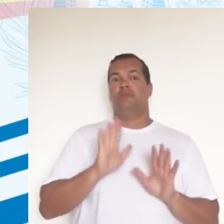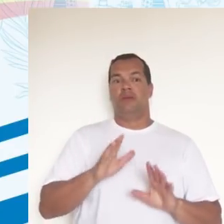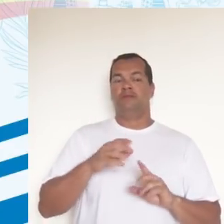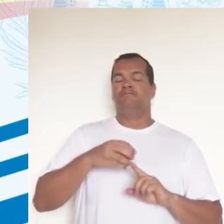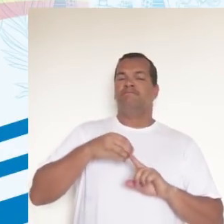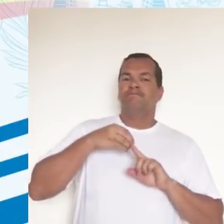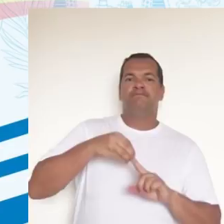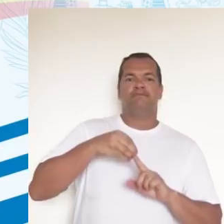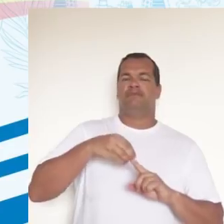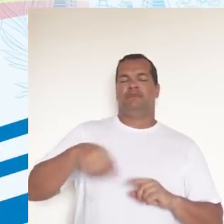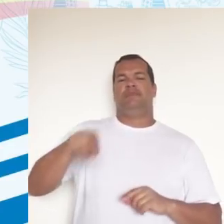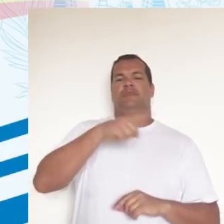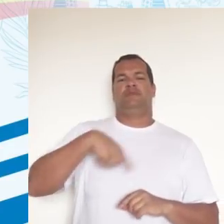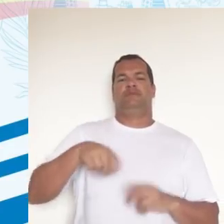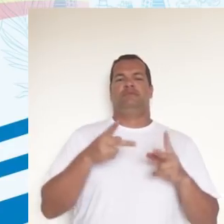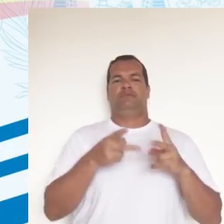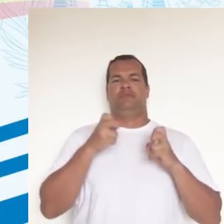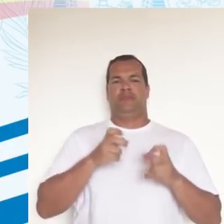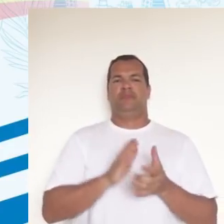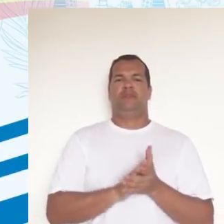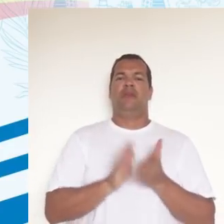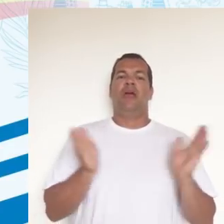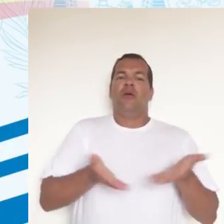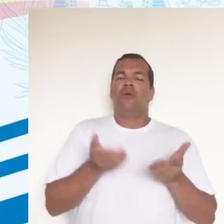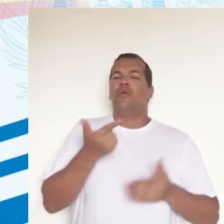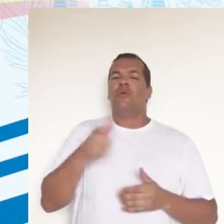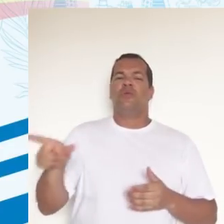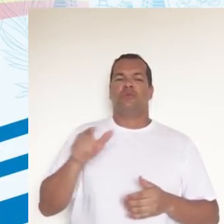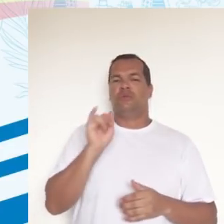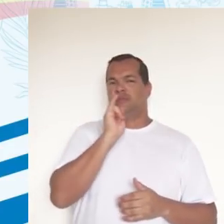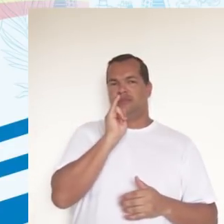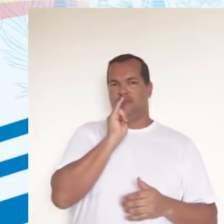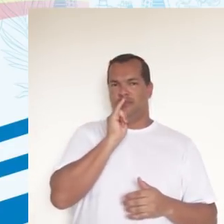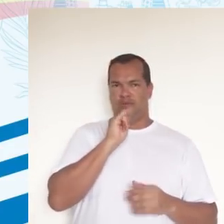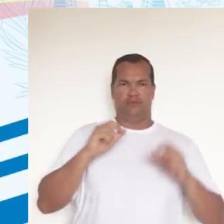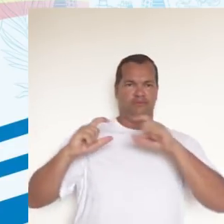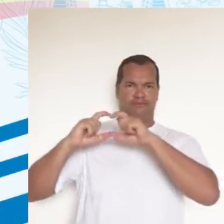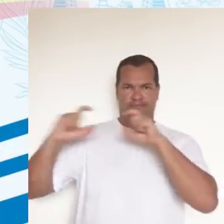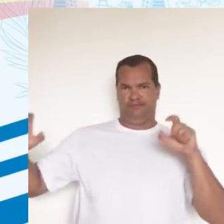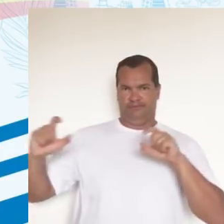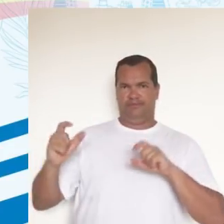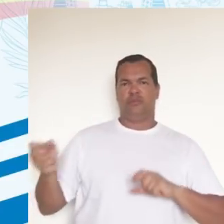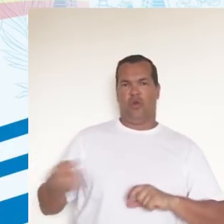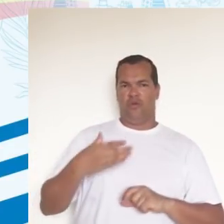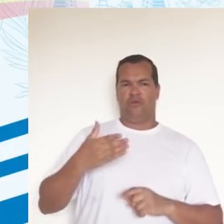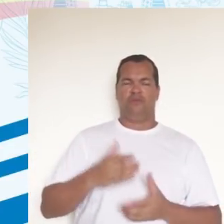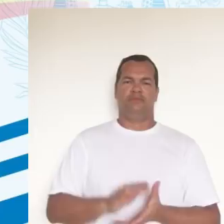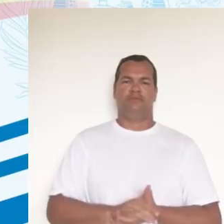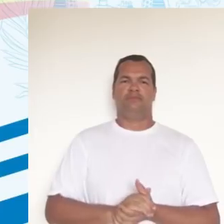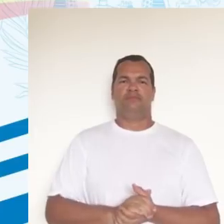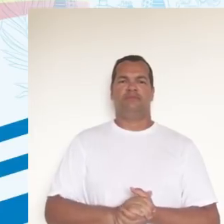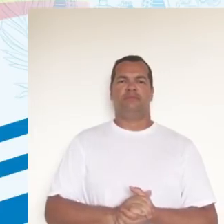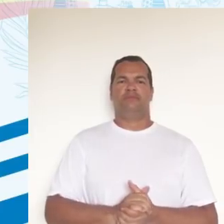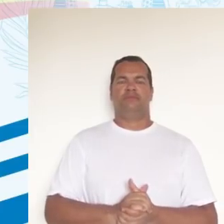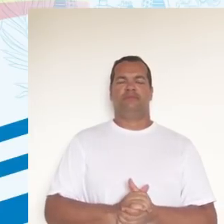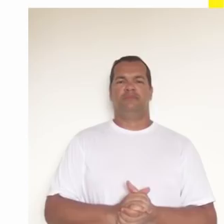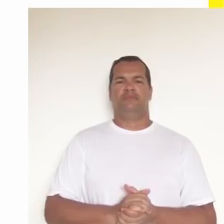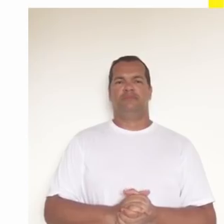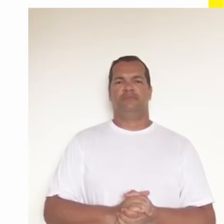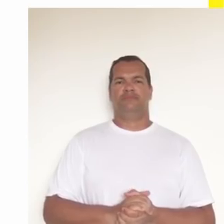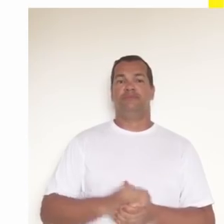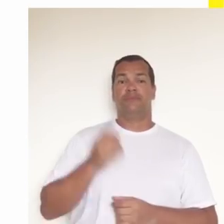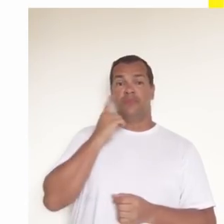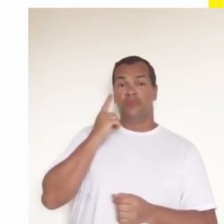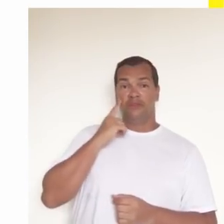mas indispensáveis. Veja mais um exemplo, a expressão que aparece então na tela do seu